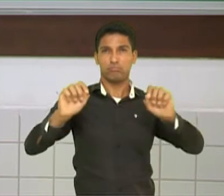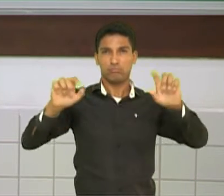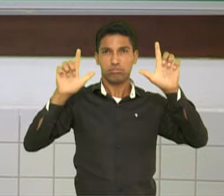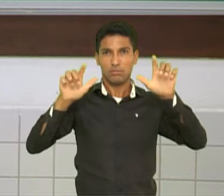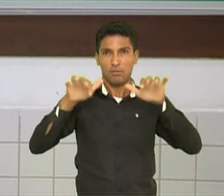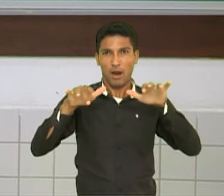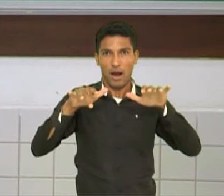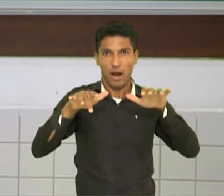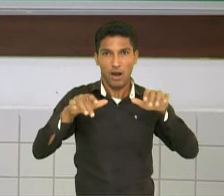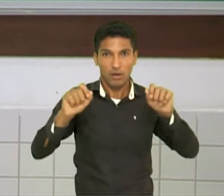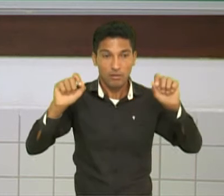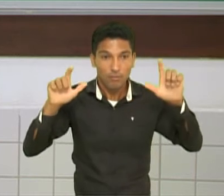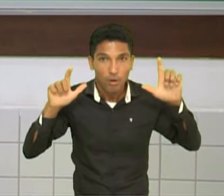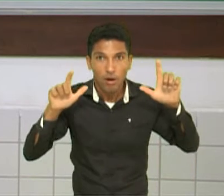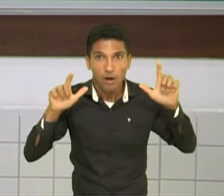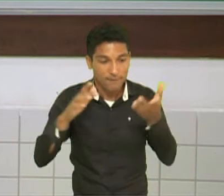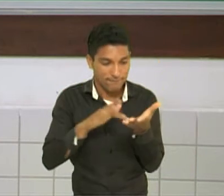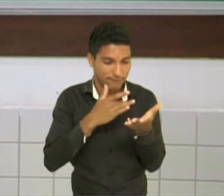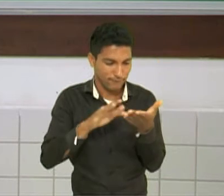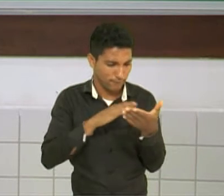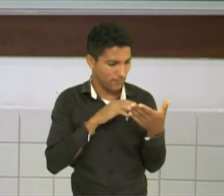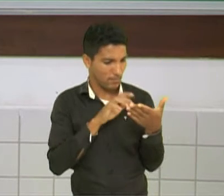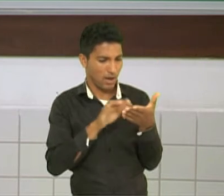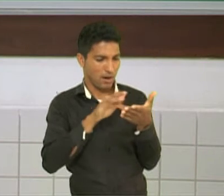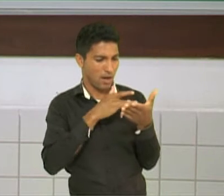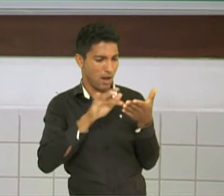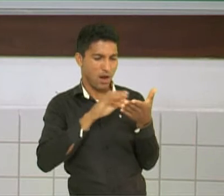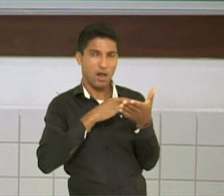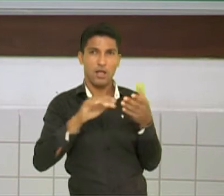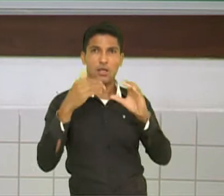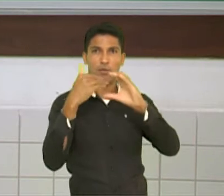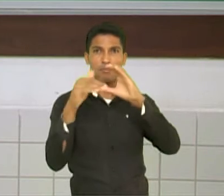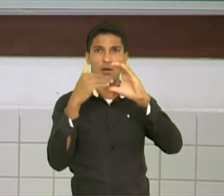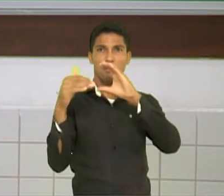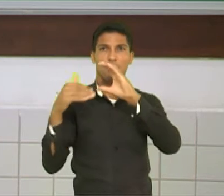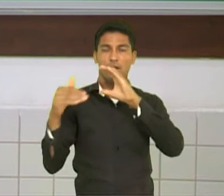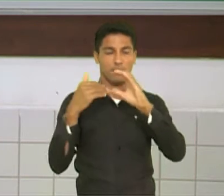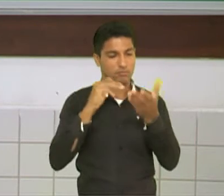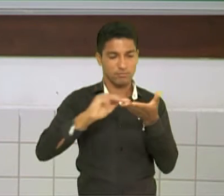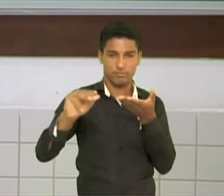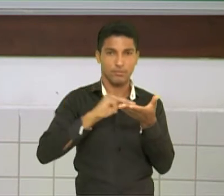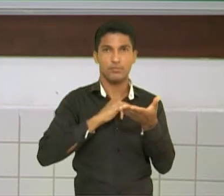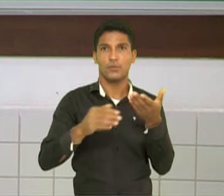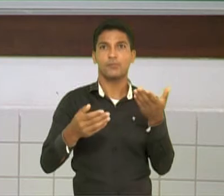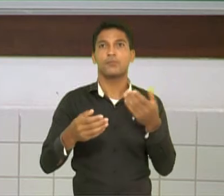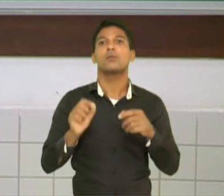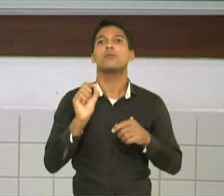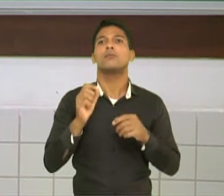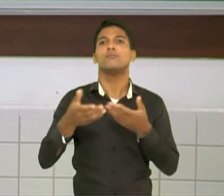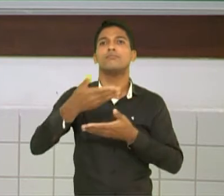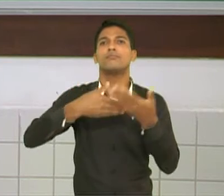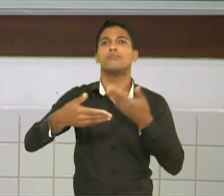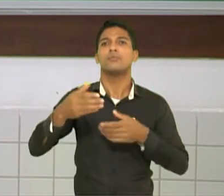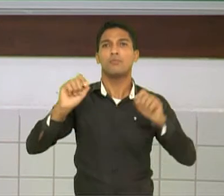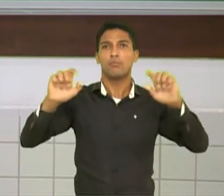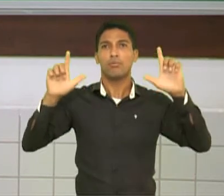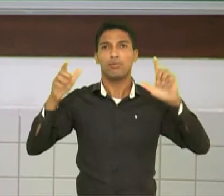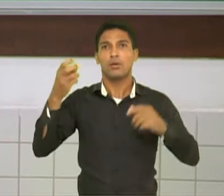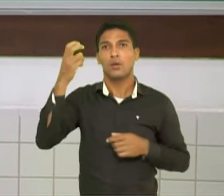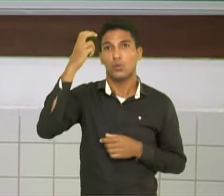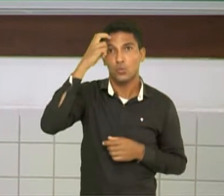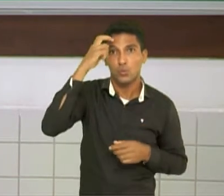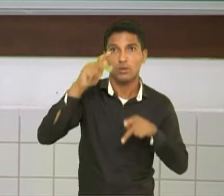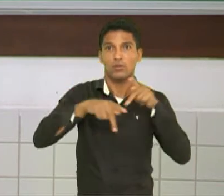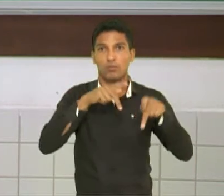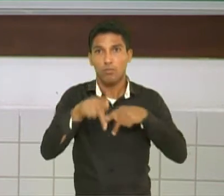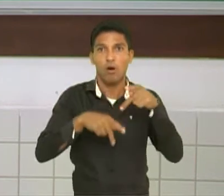né? Conectados. Sim, o mundo mais interligado. Culturas, povos, países